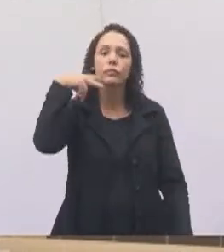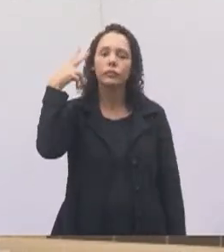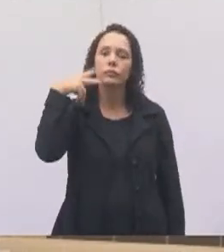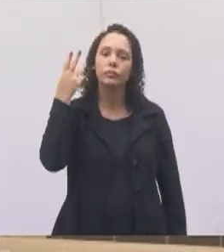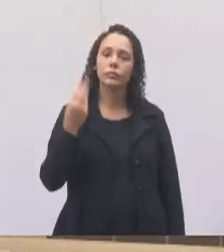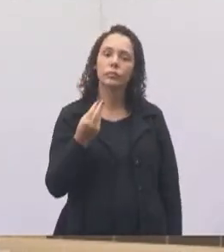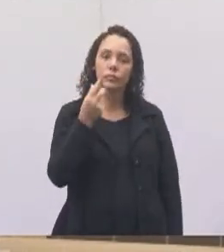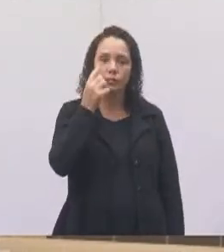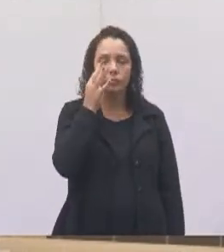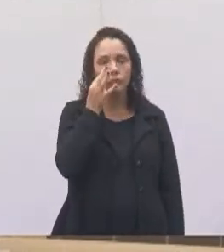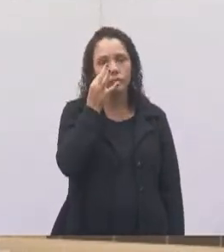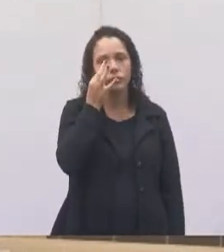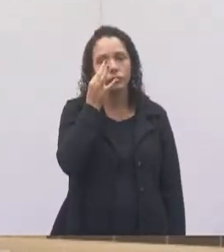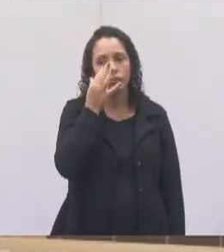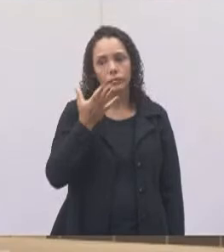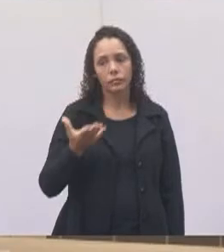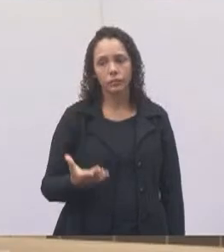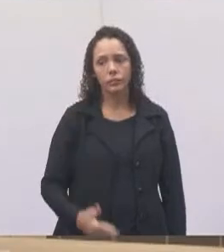presentes.